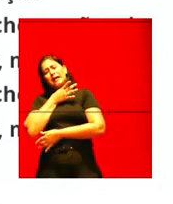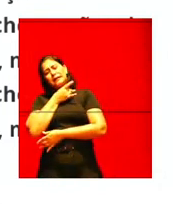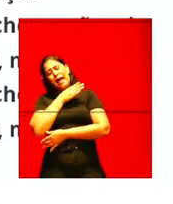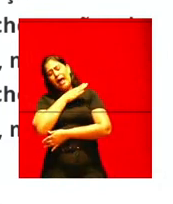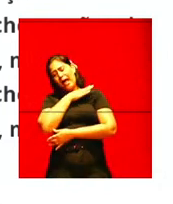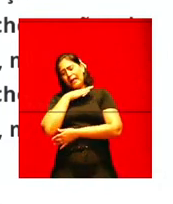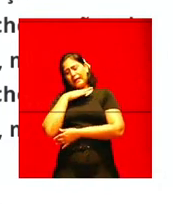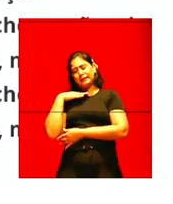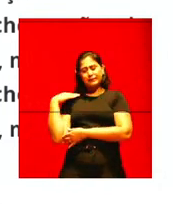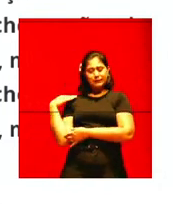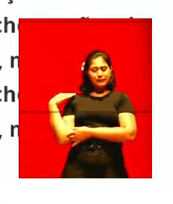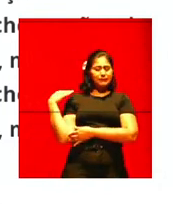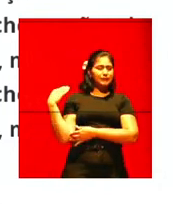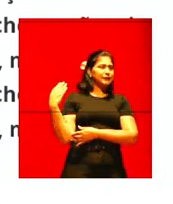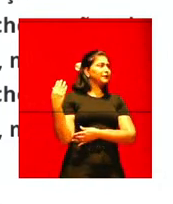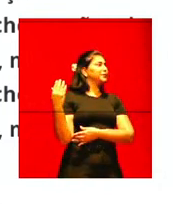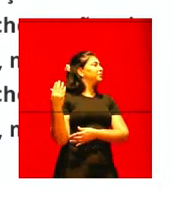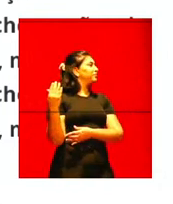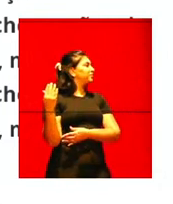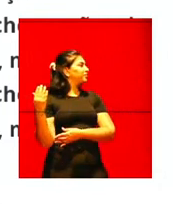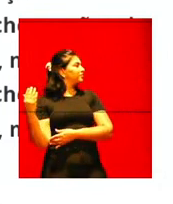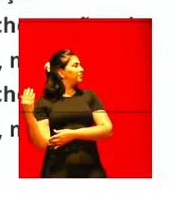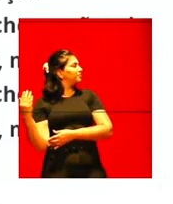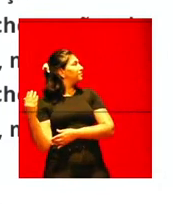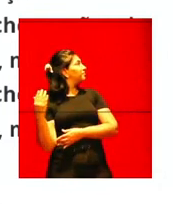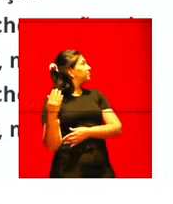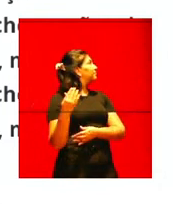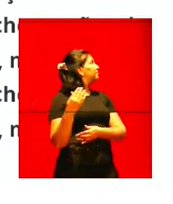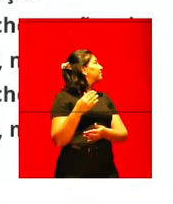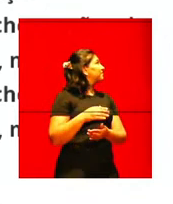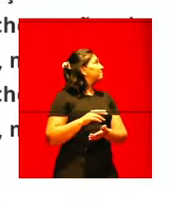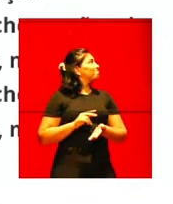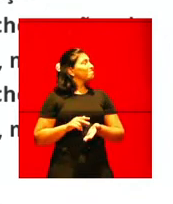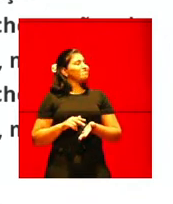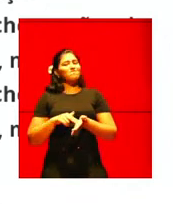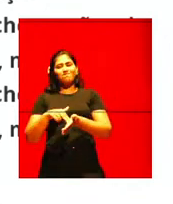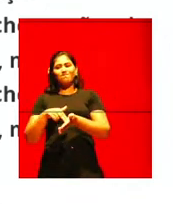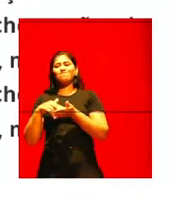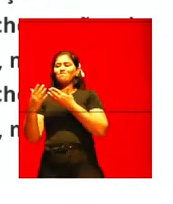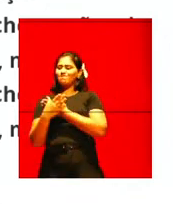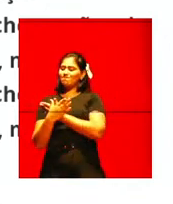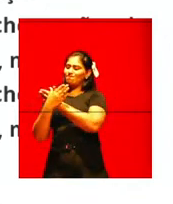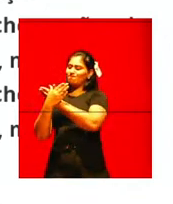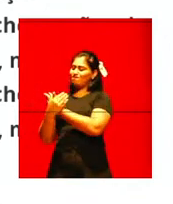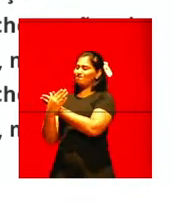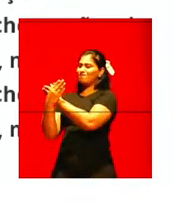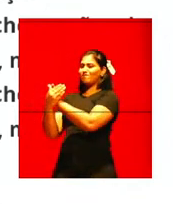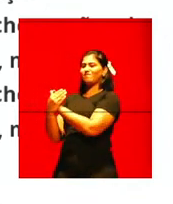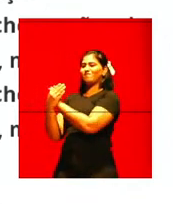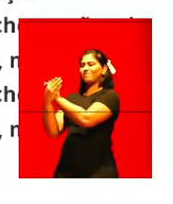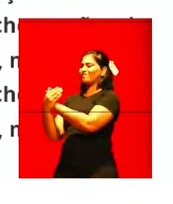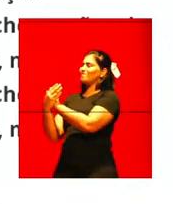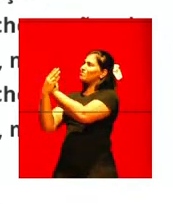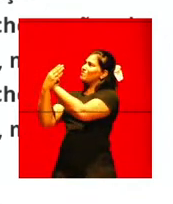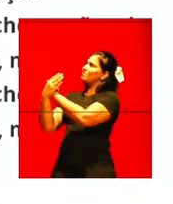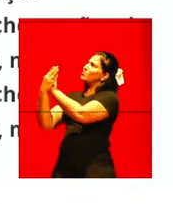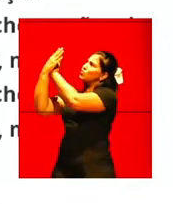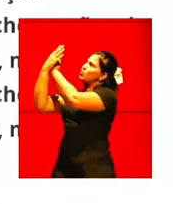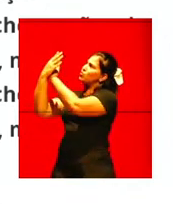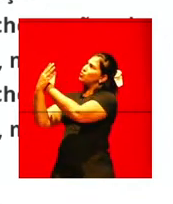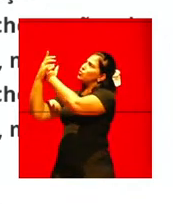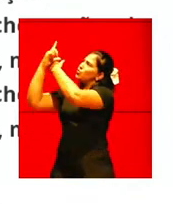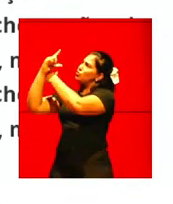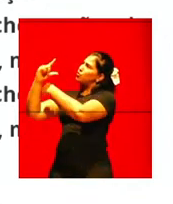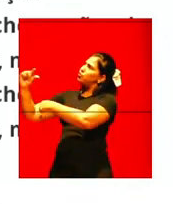meu alazão. Até mesmo asa branca bateu asas